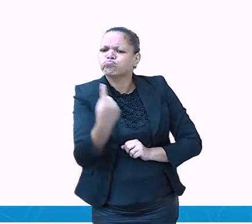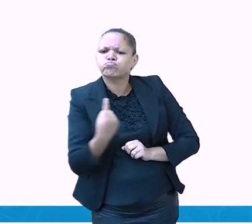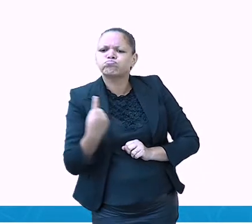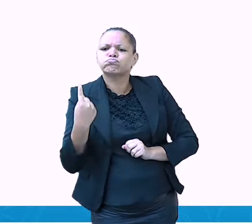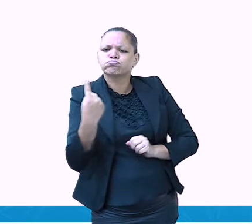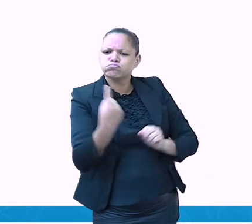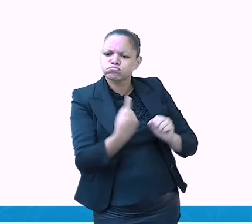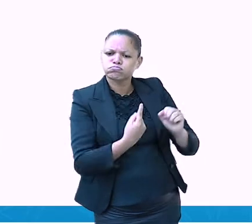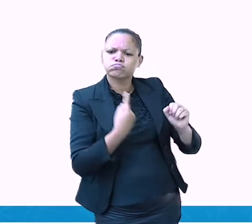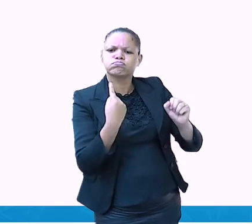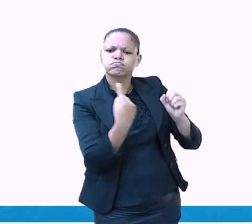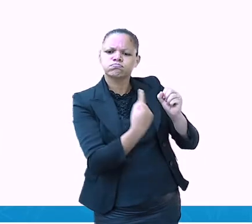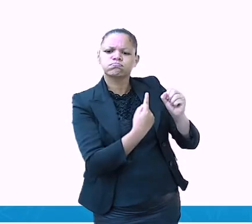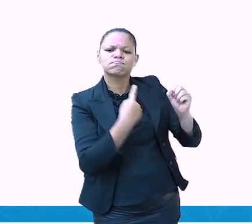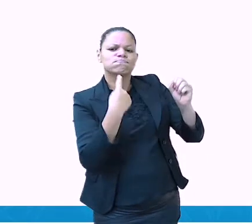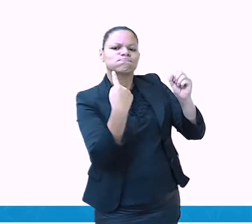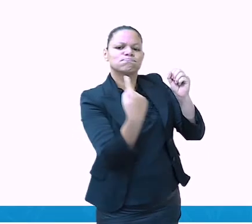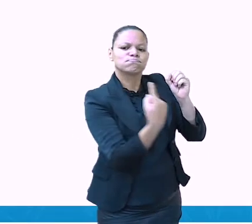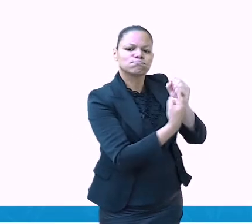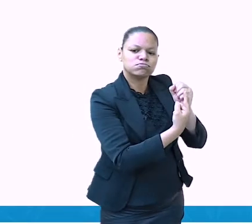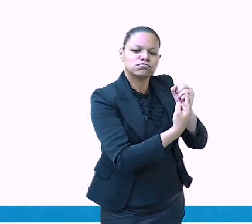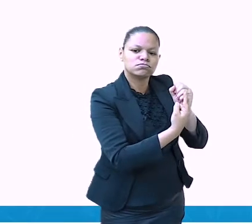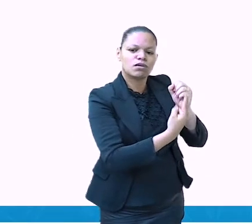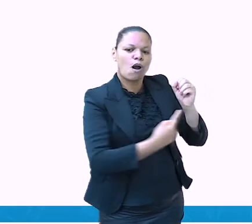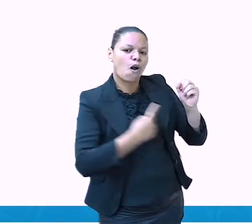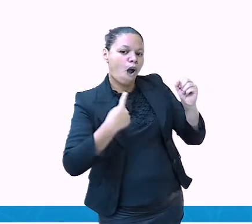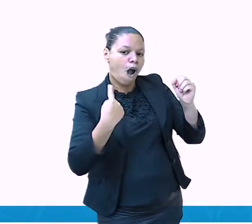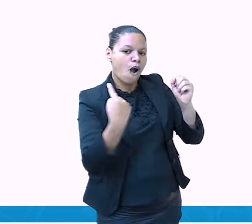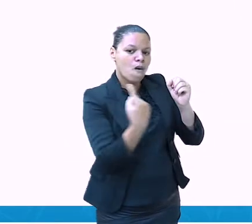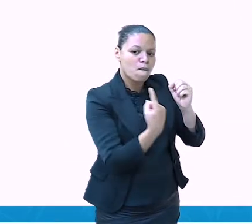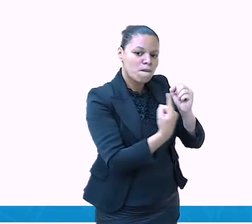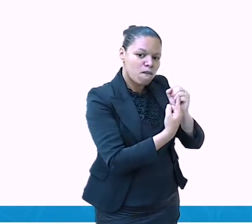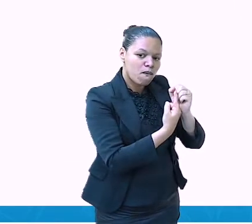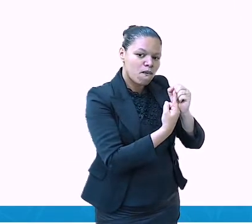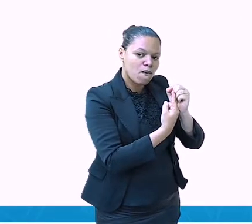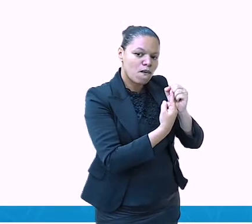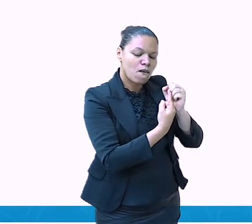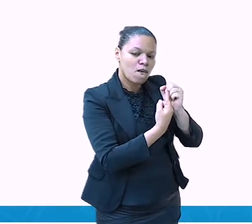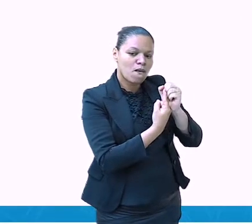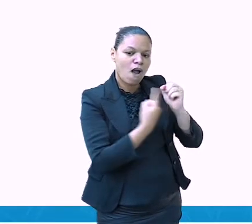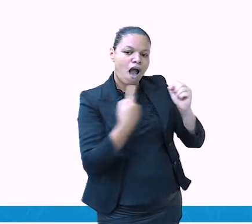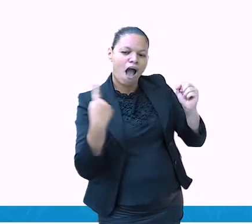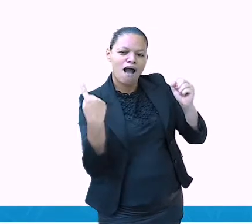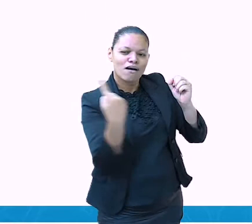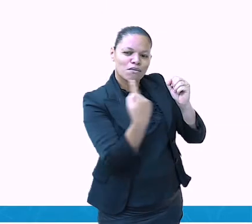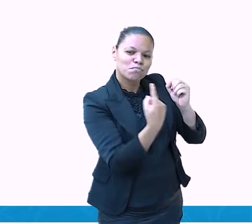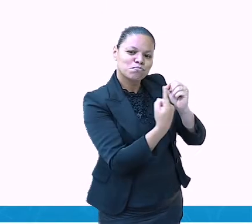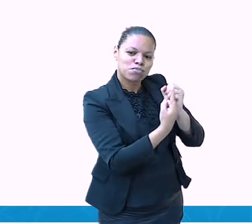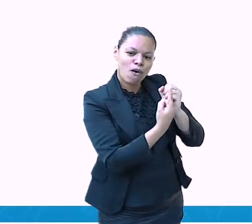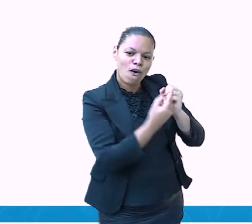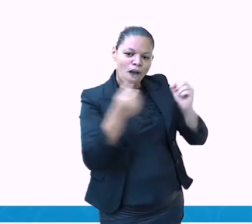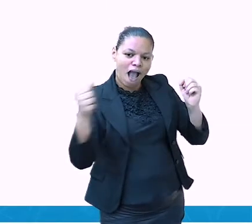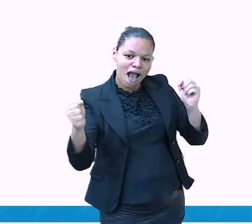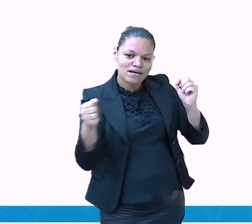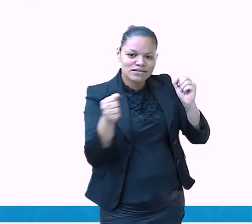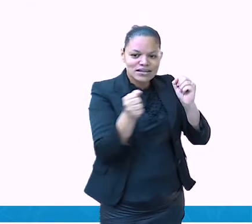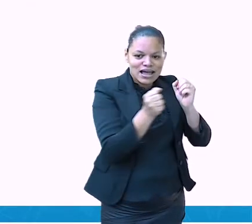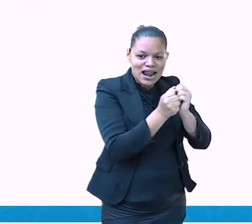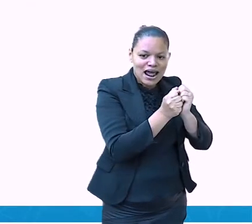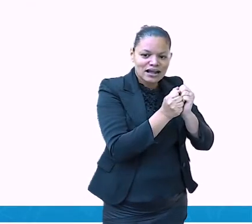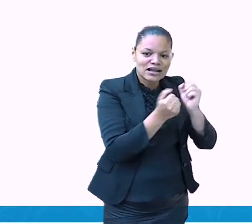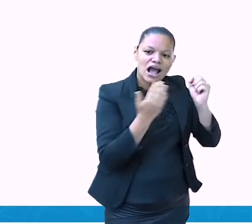tende a vir e bater na esponja. E ali trazendo o plâncton, trazendo o alimento para essa